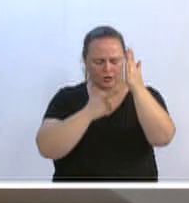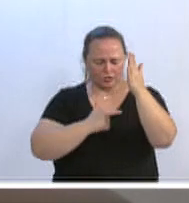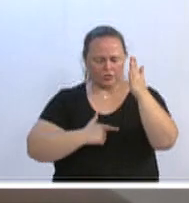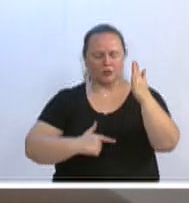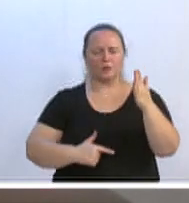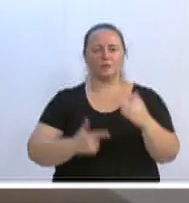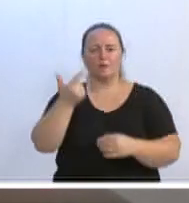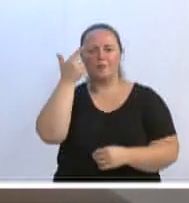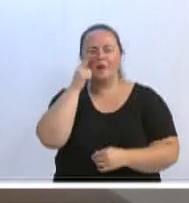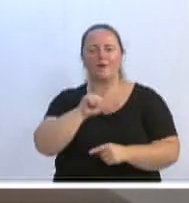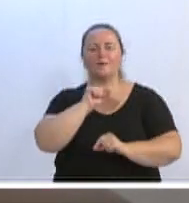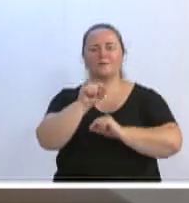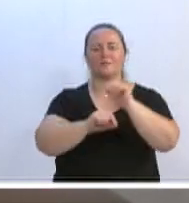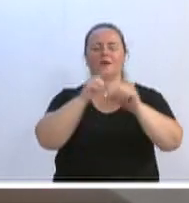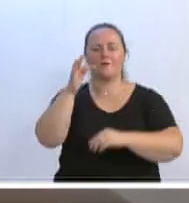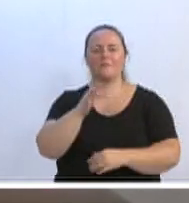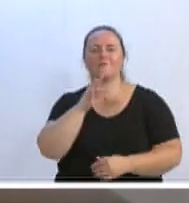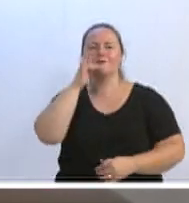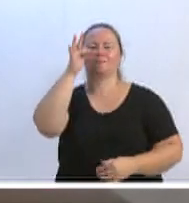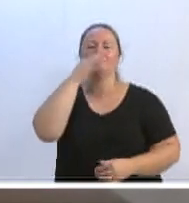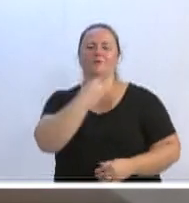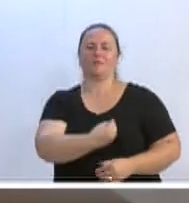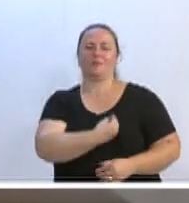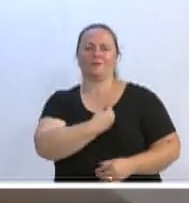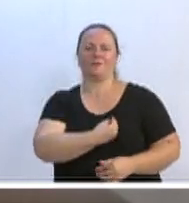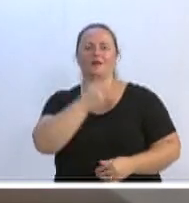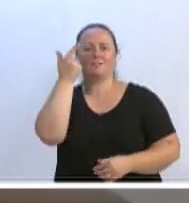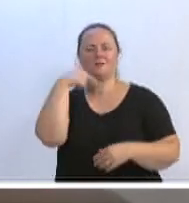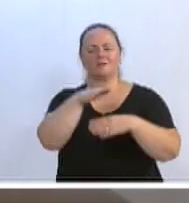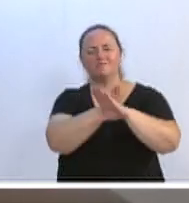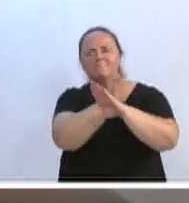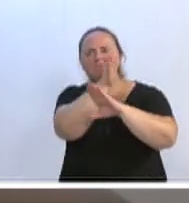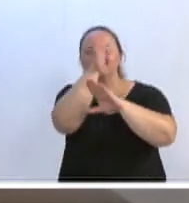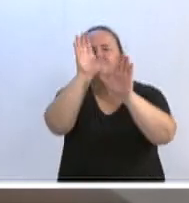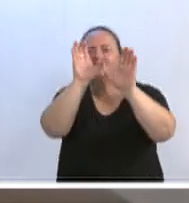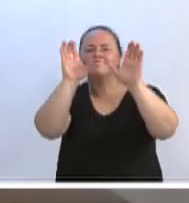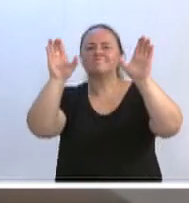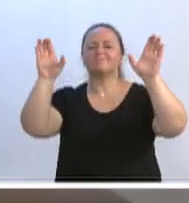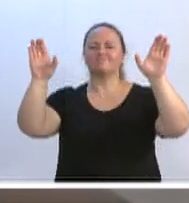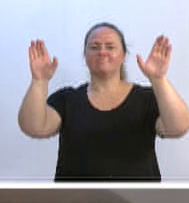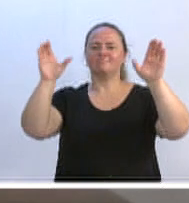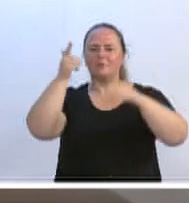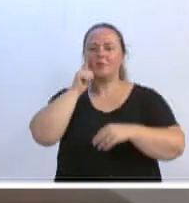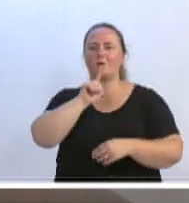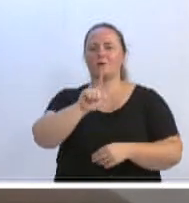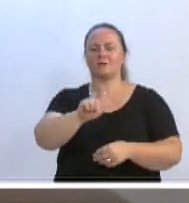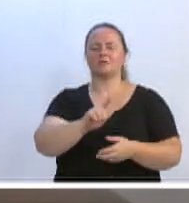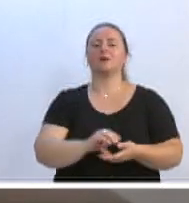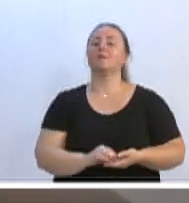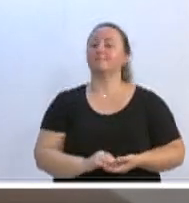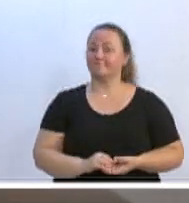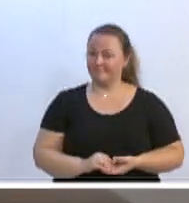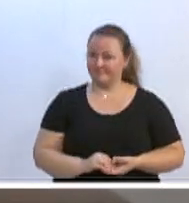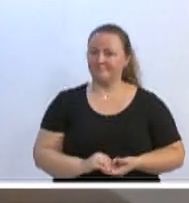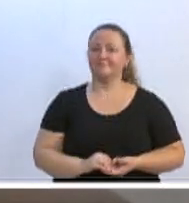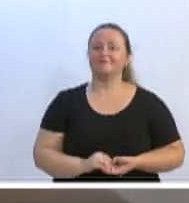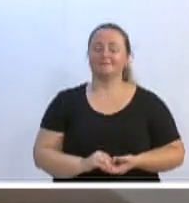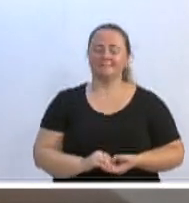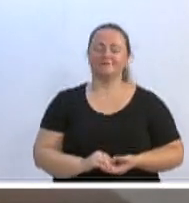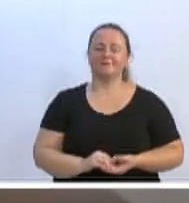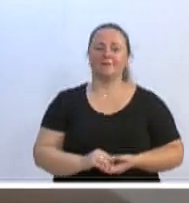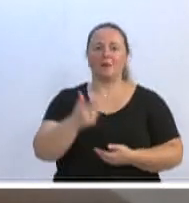à árvore da vida e possam entrar na cidade pelas portas. O que nos dá direito, o que